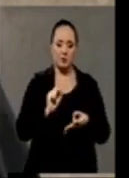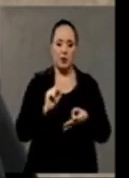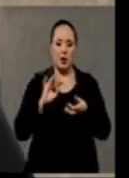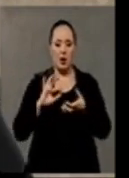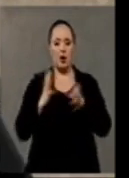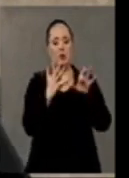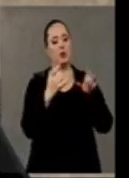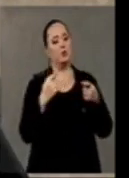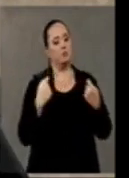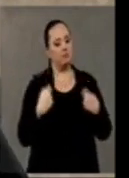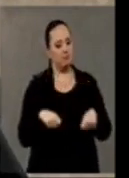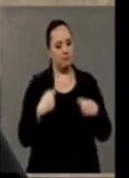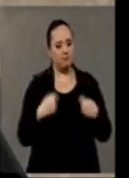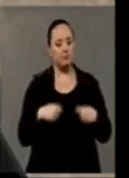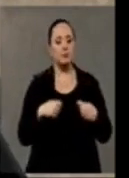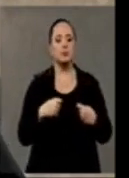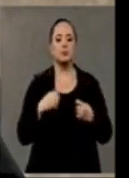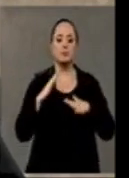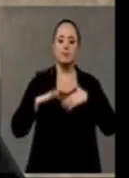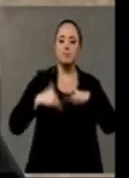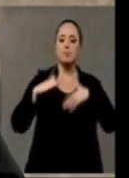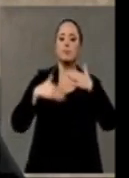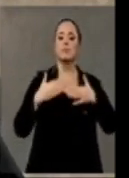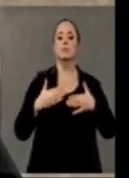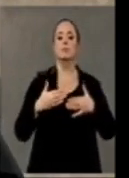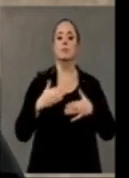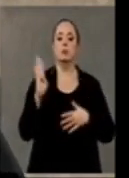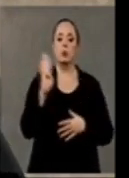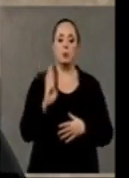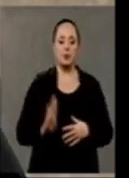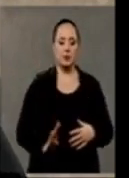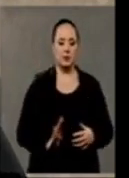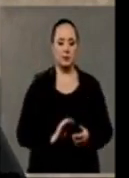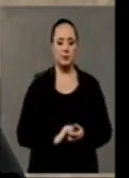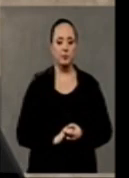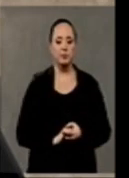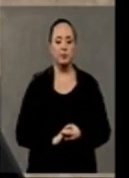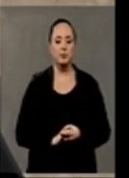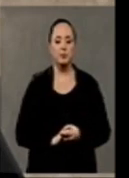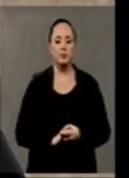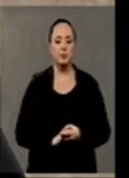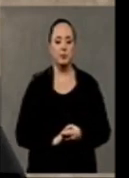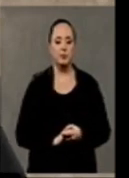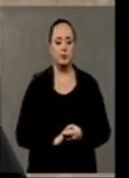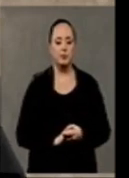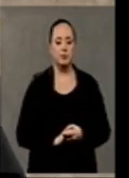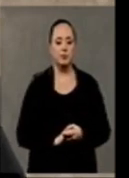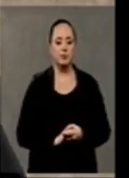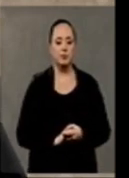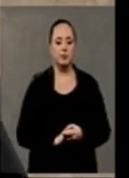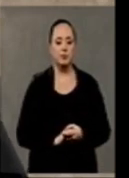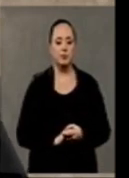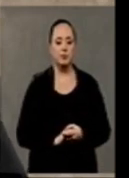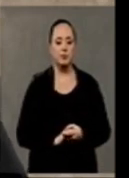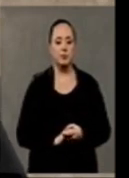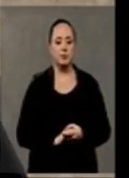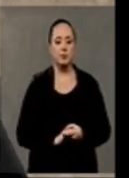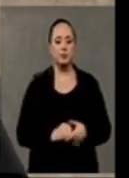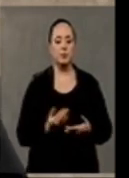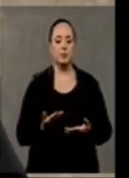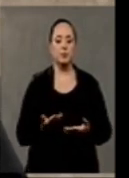necessárias para o desenvolvimento da nação brasileira a retomada do desenvolvimento do